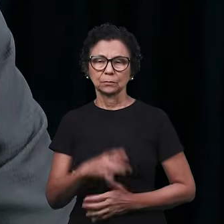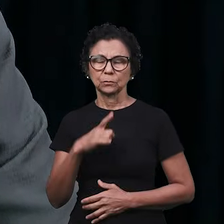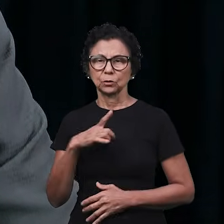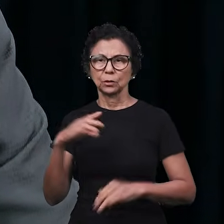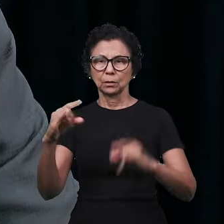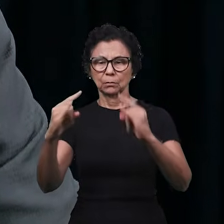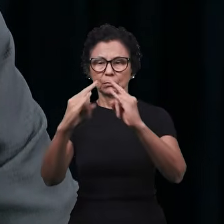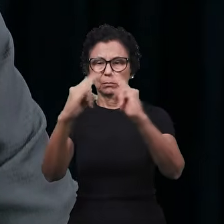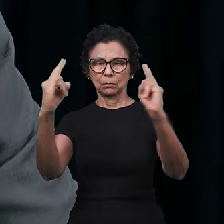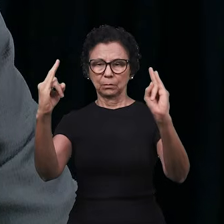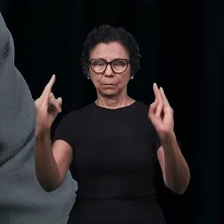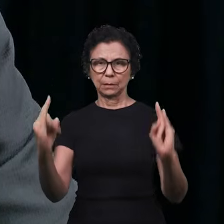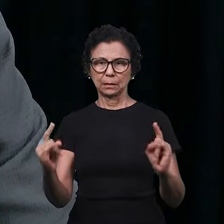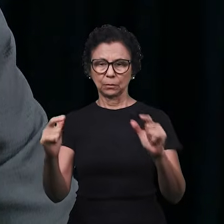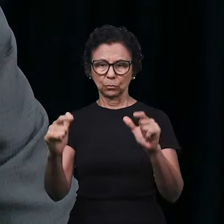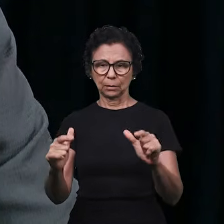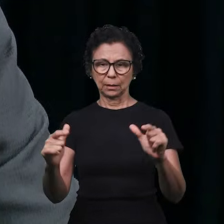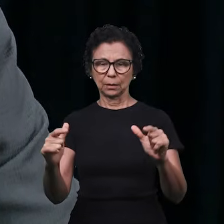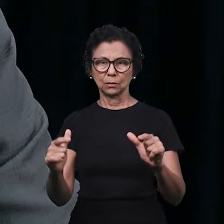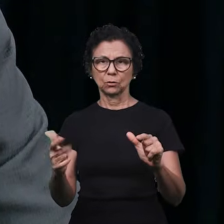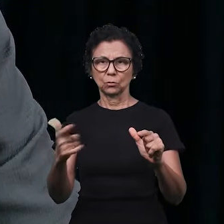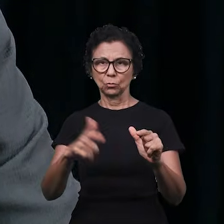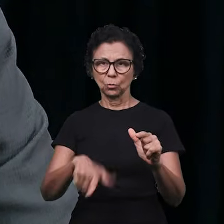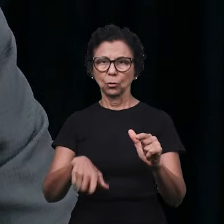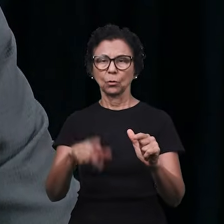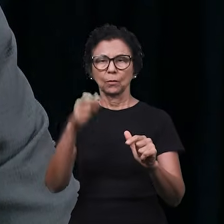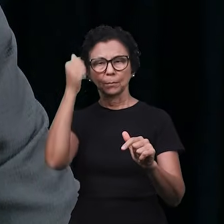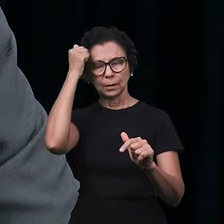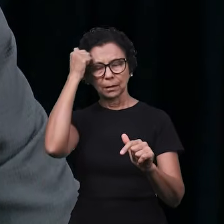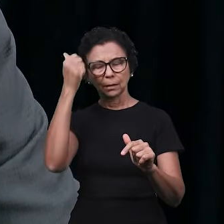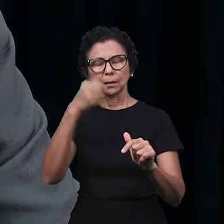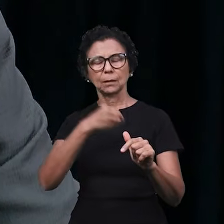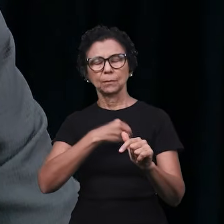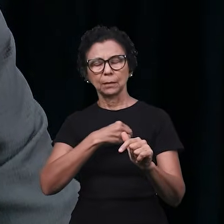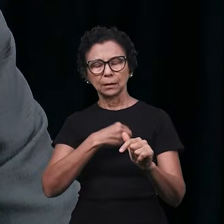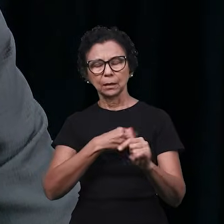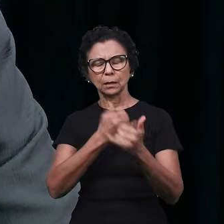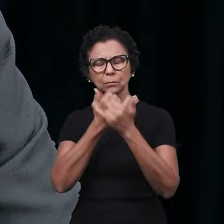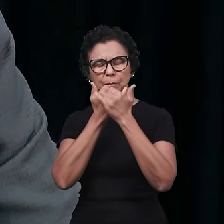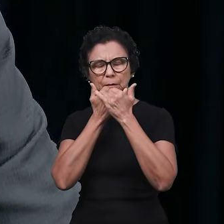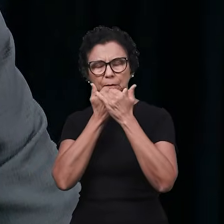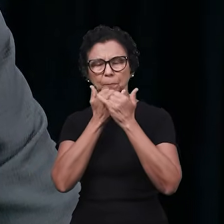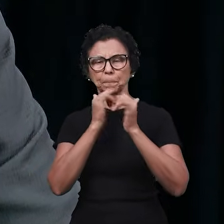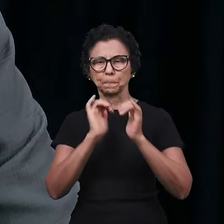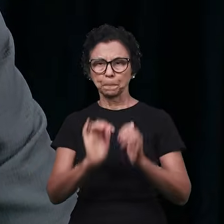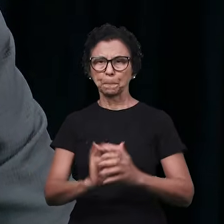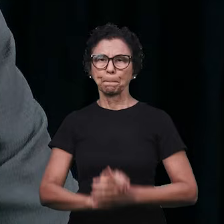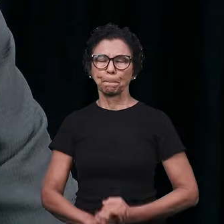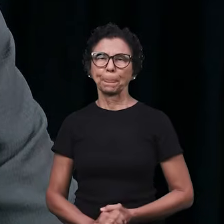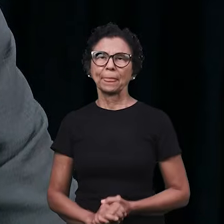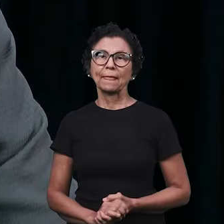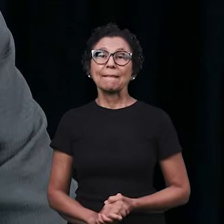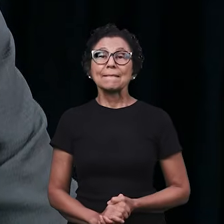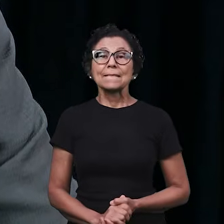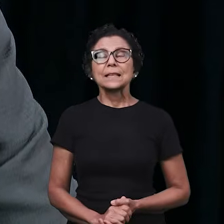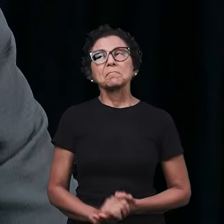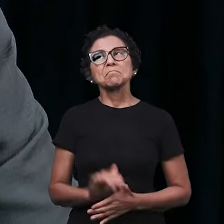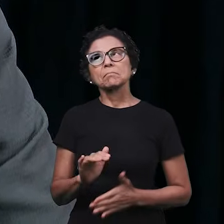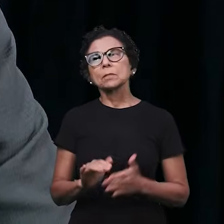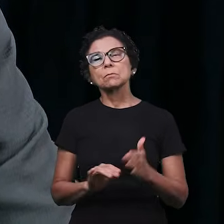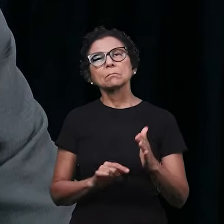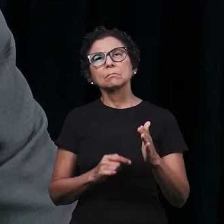tabernáculo, né, a comunhão. Qual é o caminho hoje? Porque pode ter alguém nos assistindo que esteja se